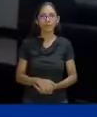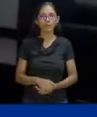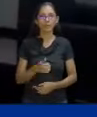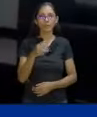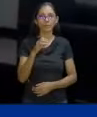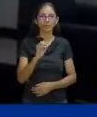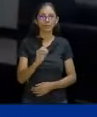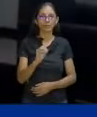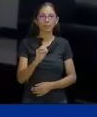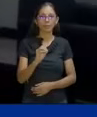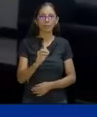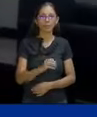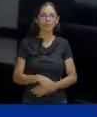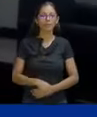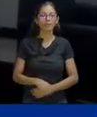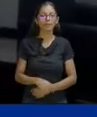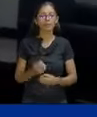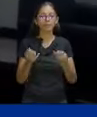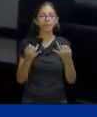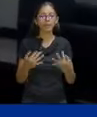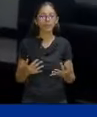sobre camisa branca e gravata vermelha.